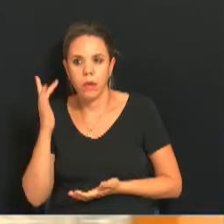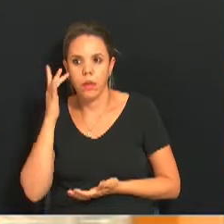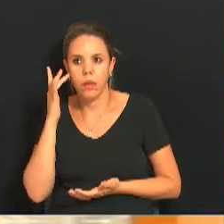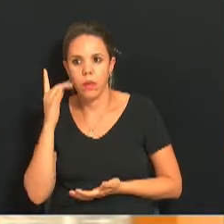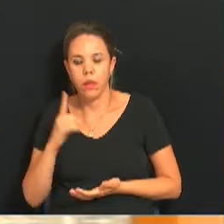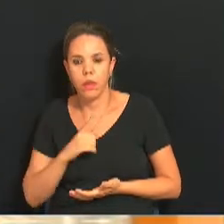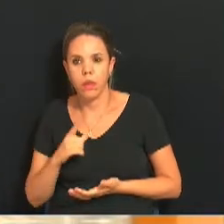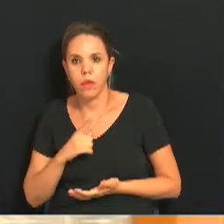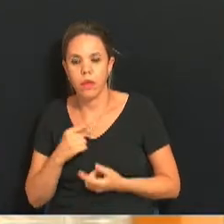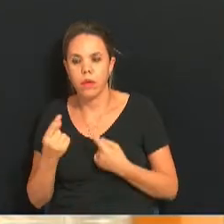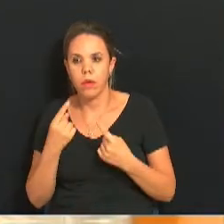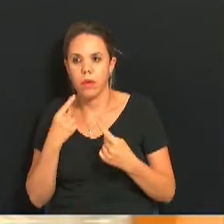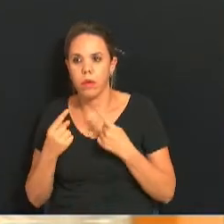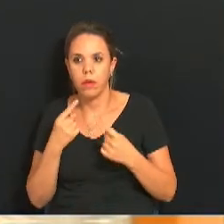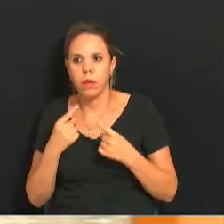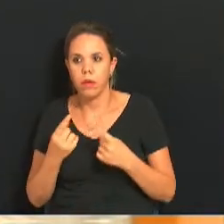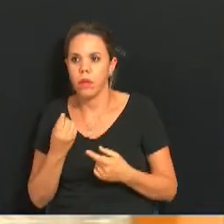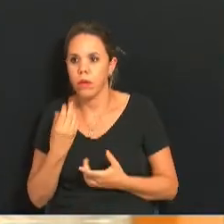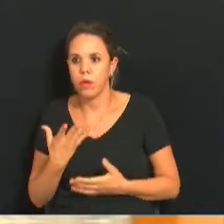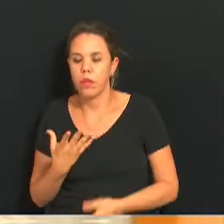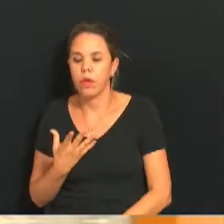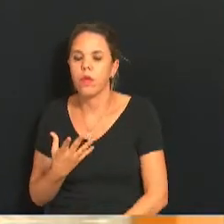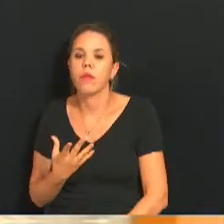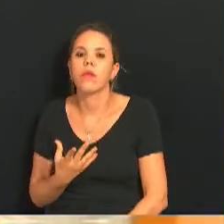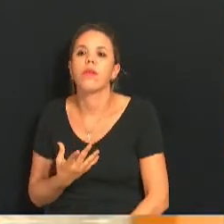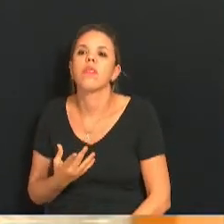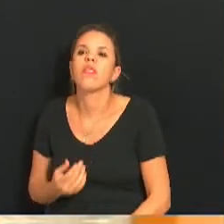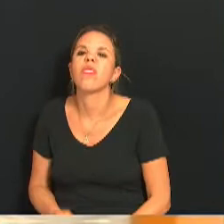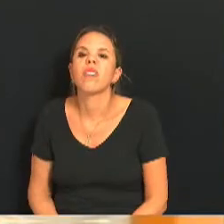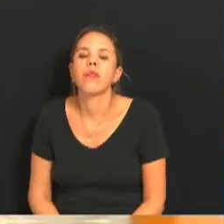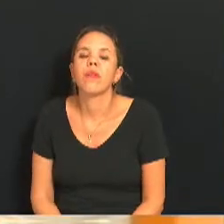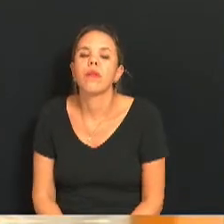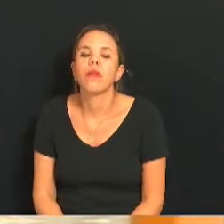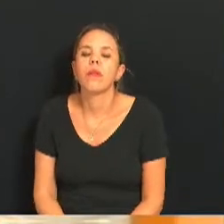tem tudo para ter um diálogo muito bom nessa nessa região